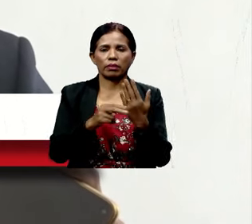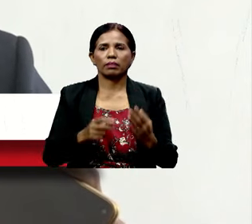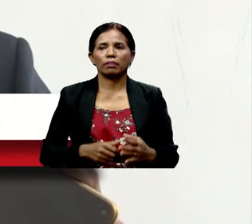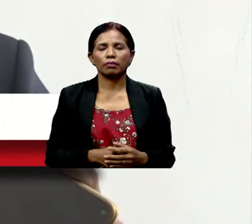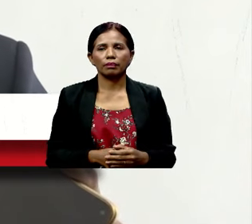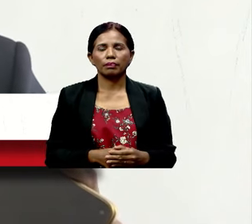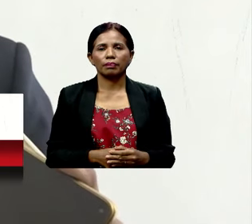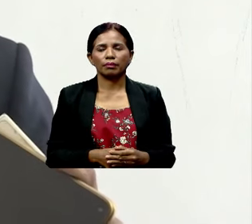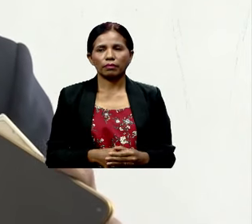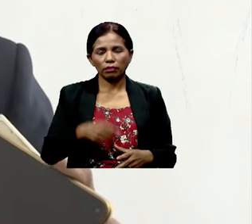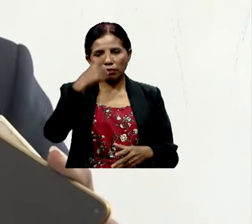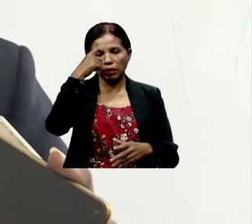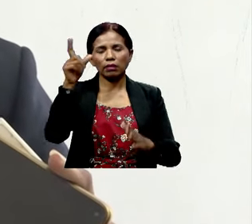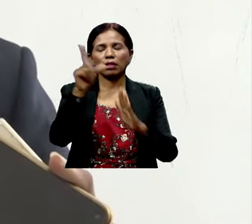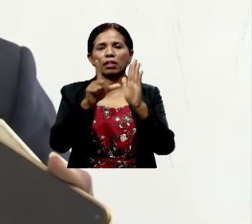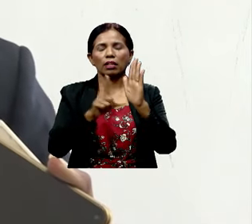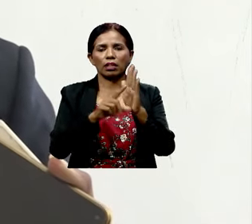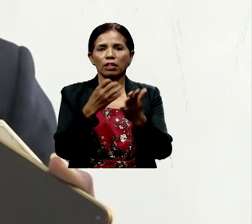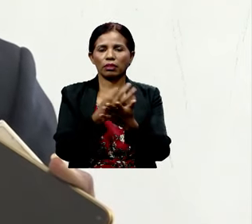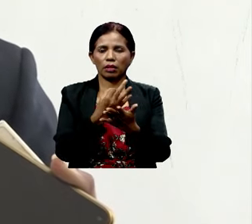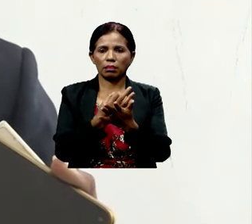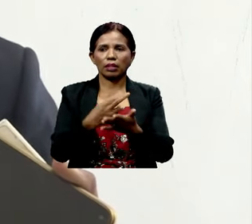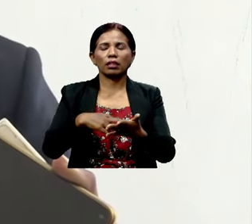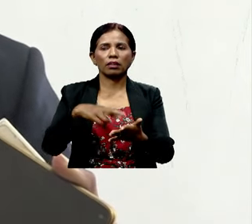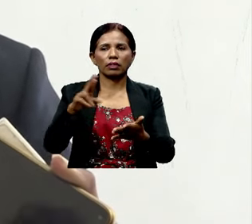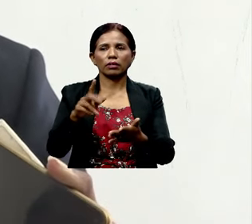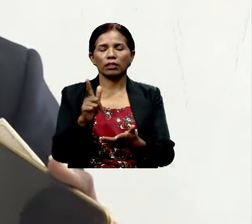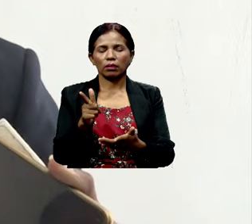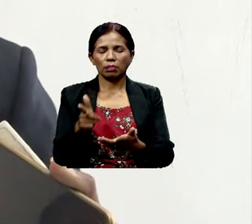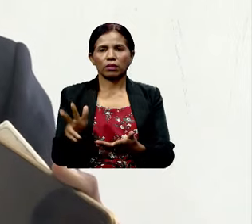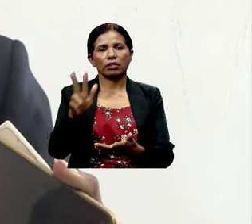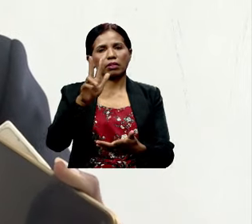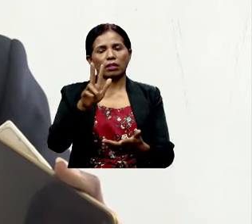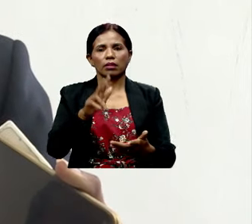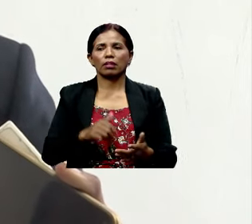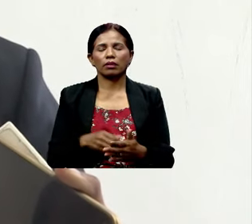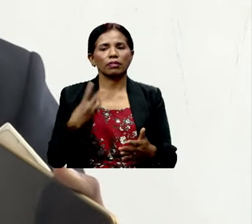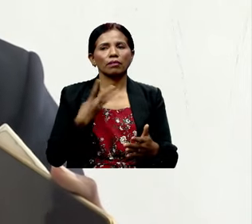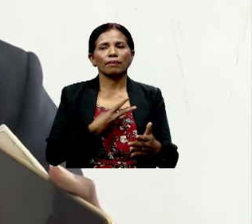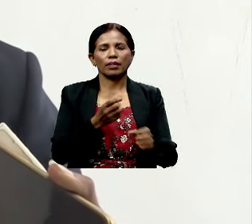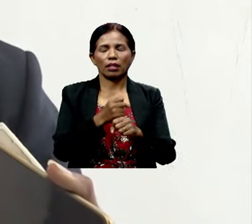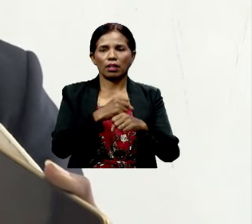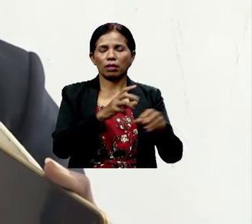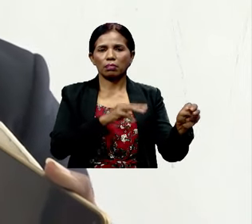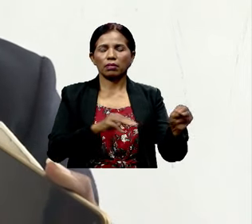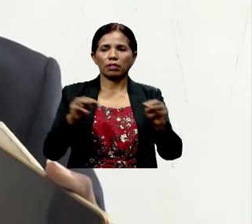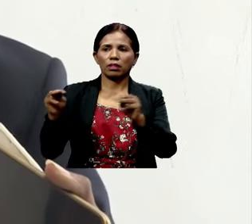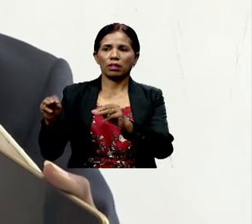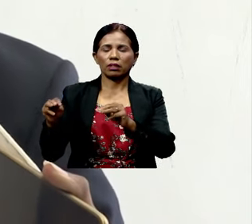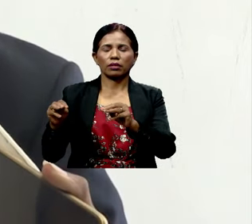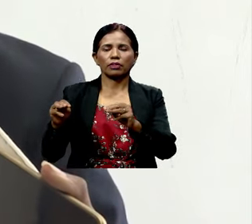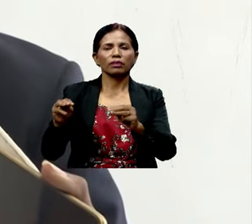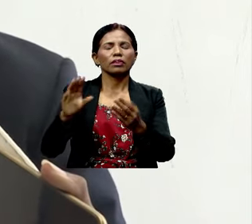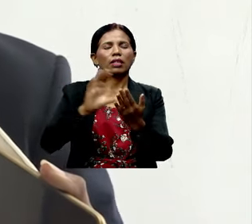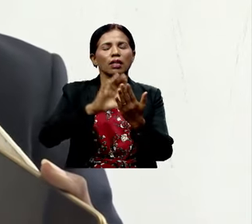Também a lei de orçamento retificativo 2023 está mudando o calendário de submissão ao